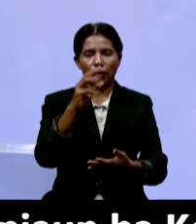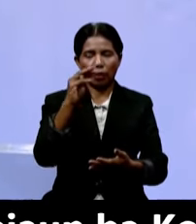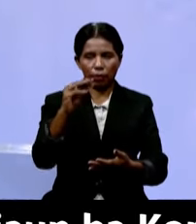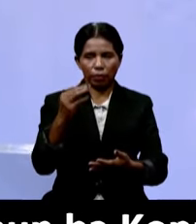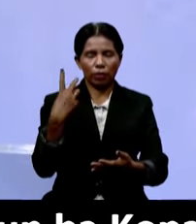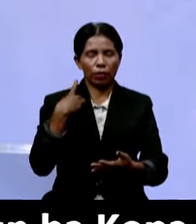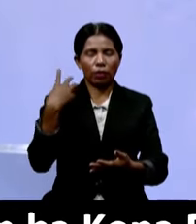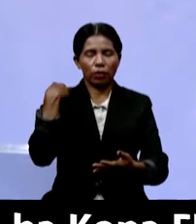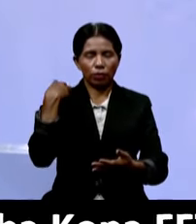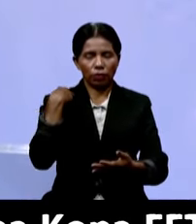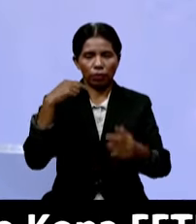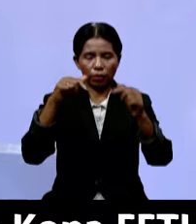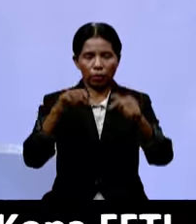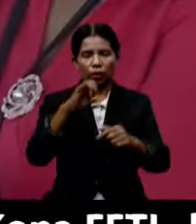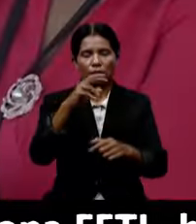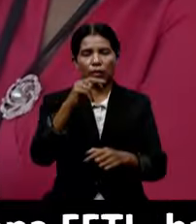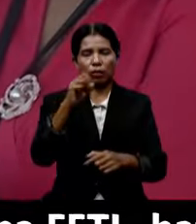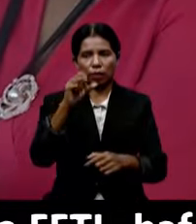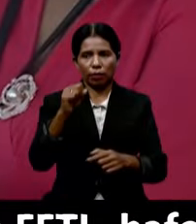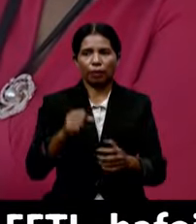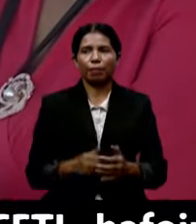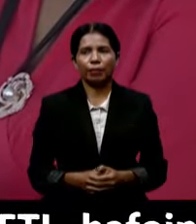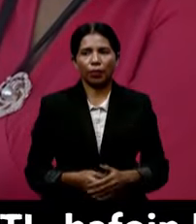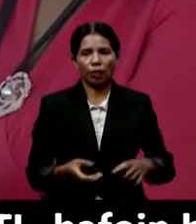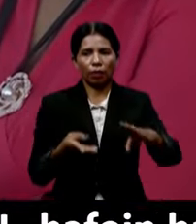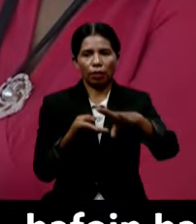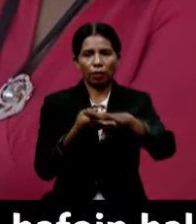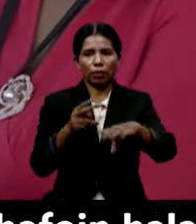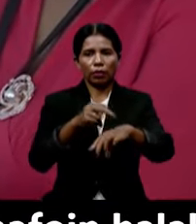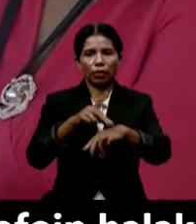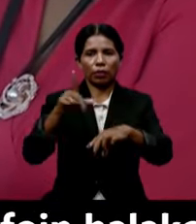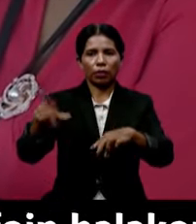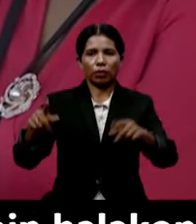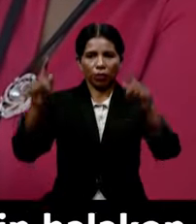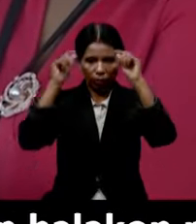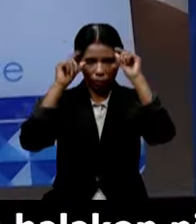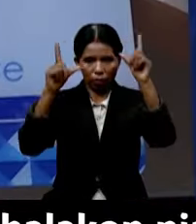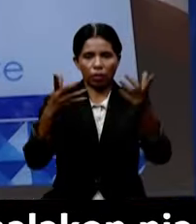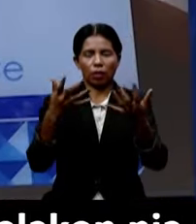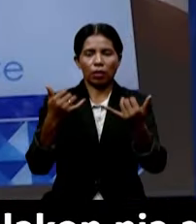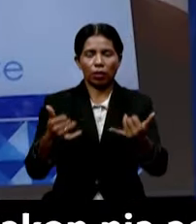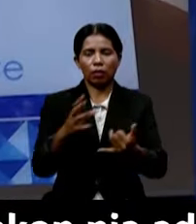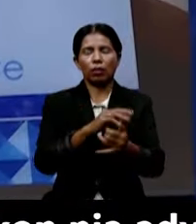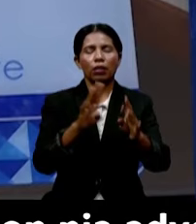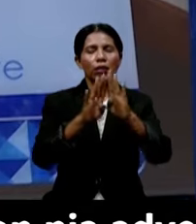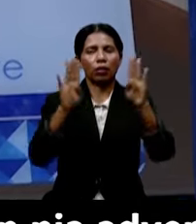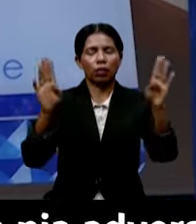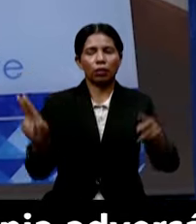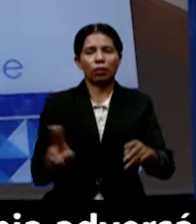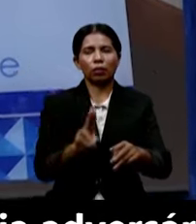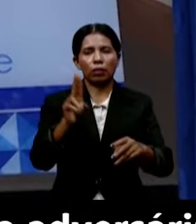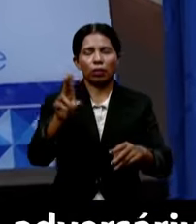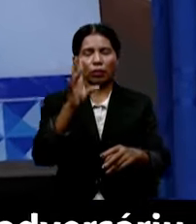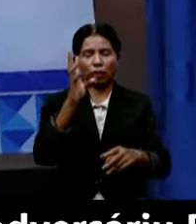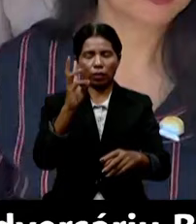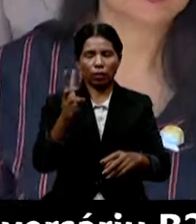itani edifício central INSS nya. Enquanto o Banco Nacional de Comércio de Timor-Leste dá um né, lo que uma unidade nem,